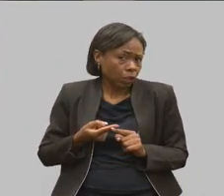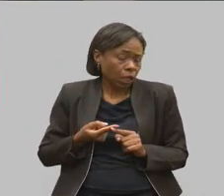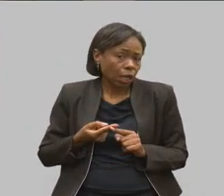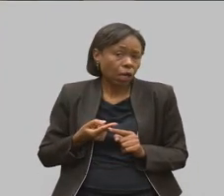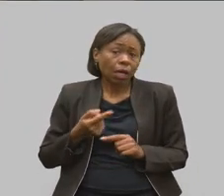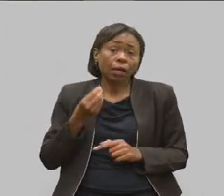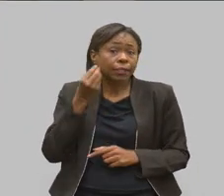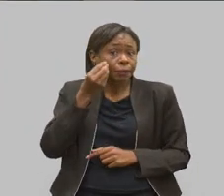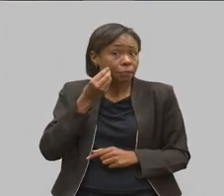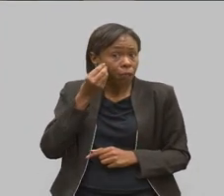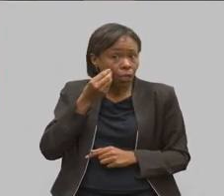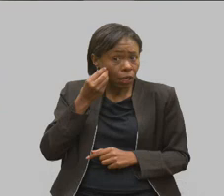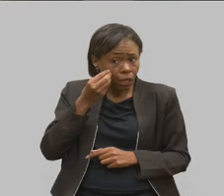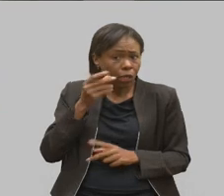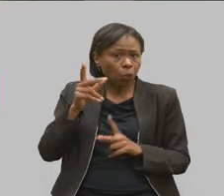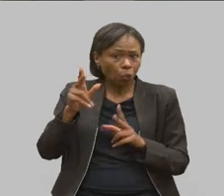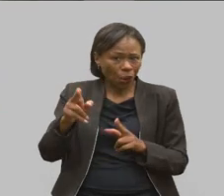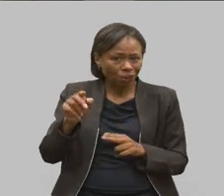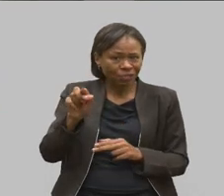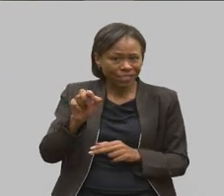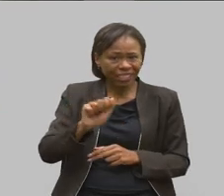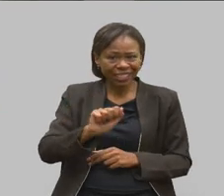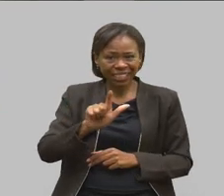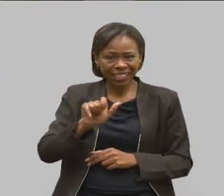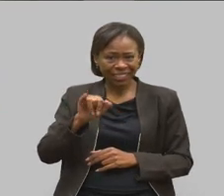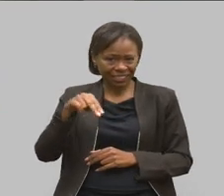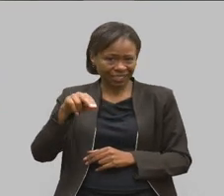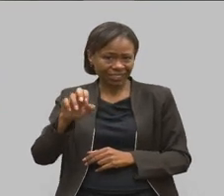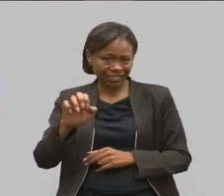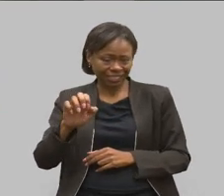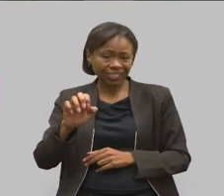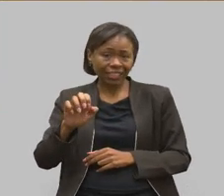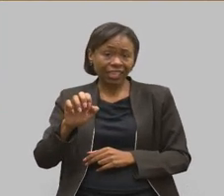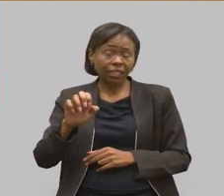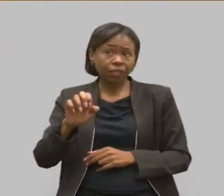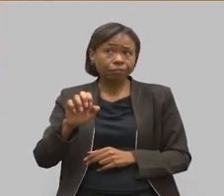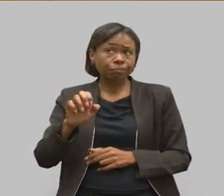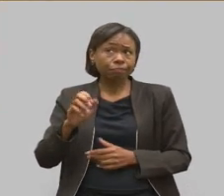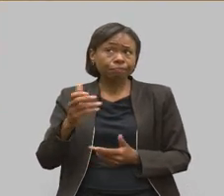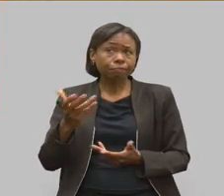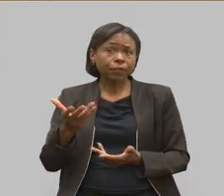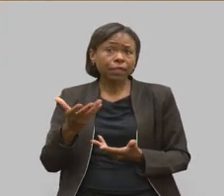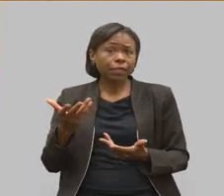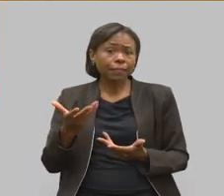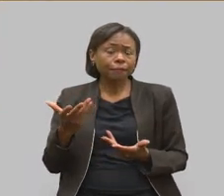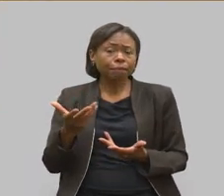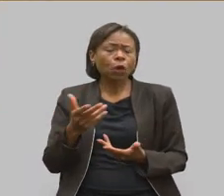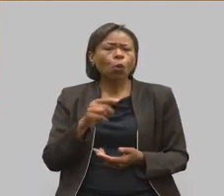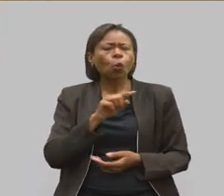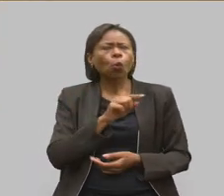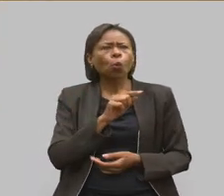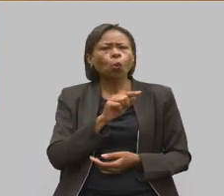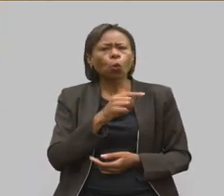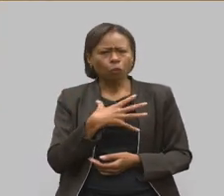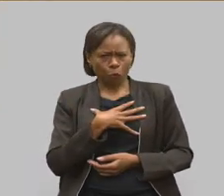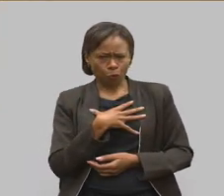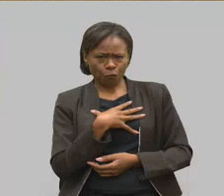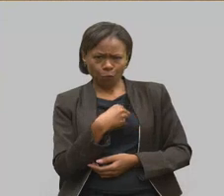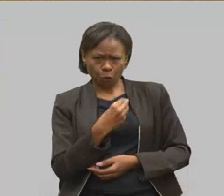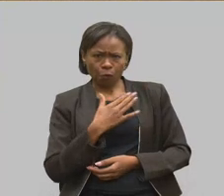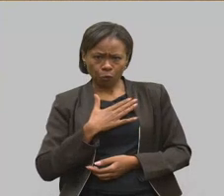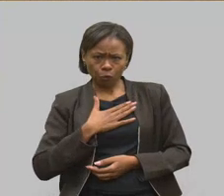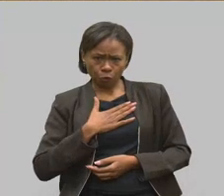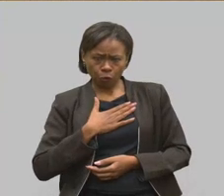essa e de maneira assim o dimitrios quando ele também